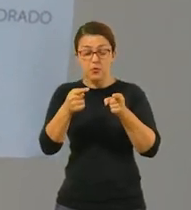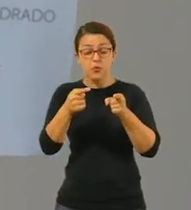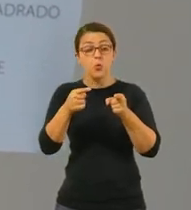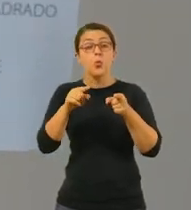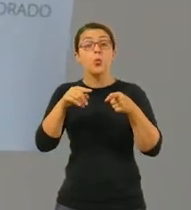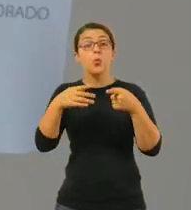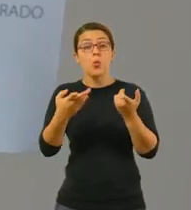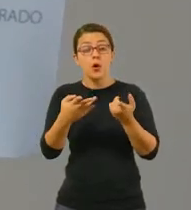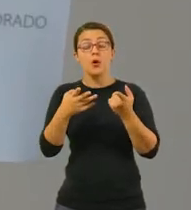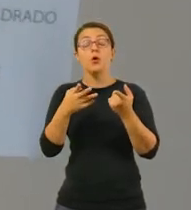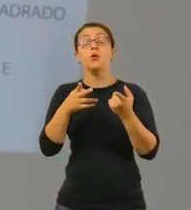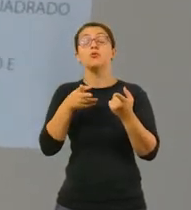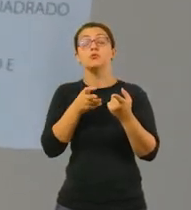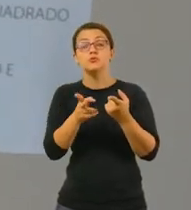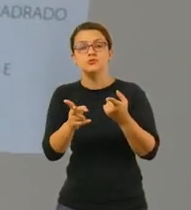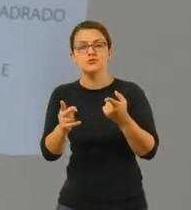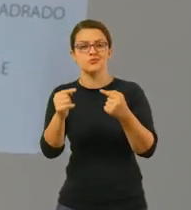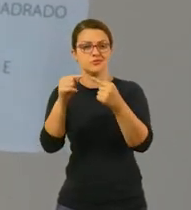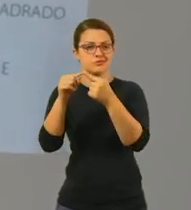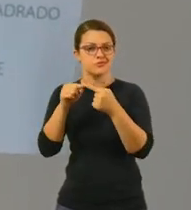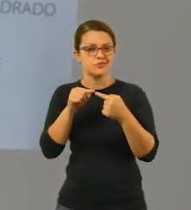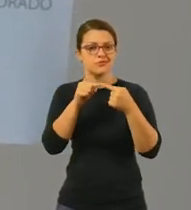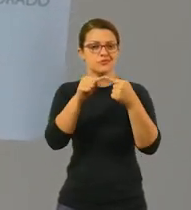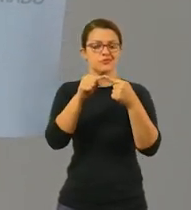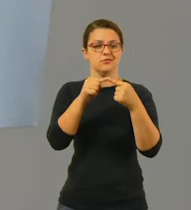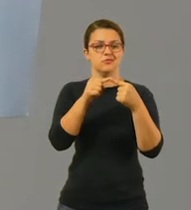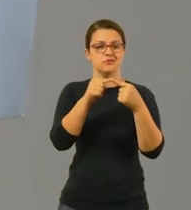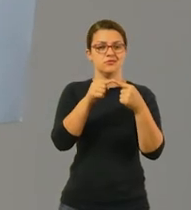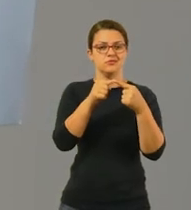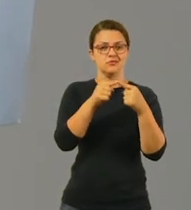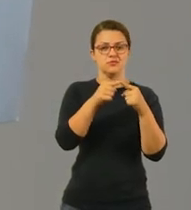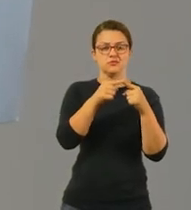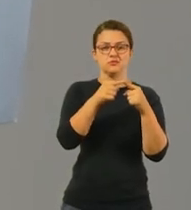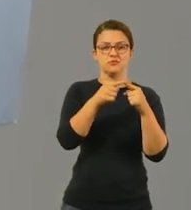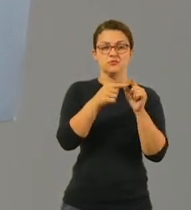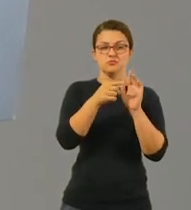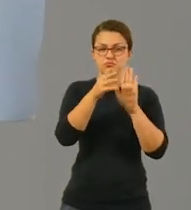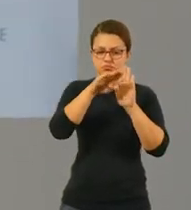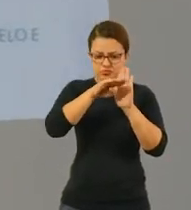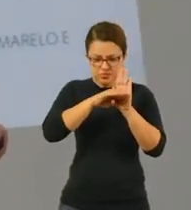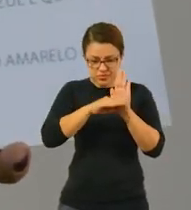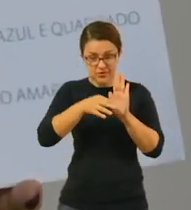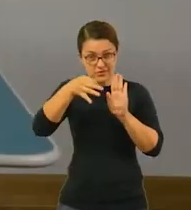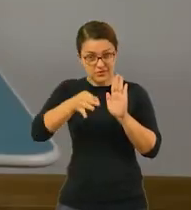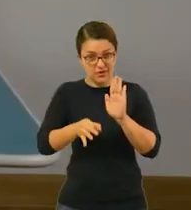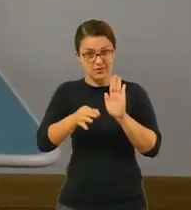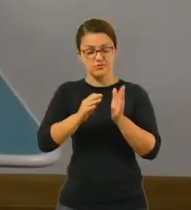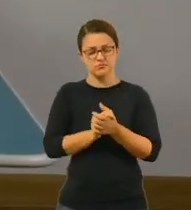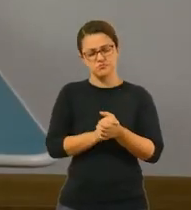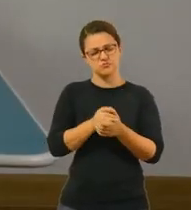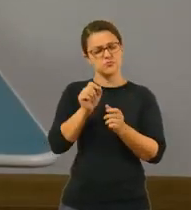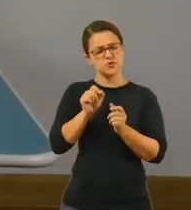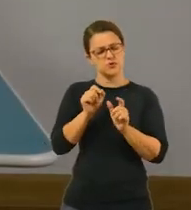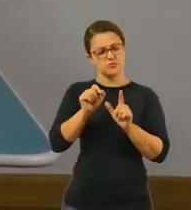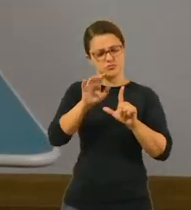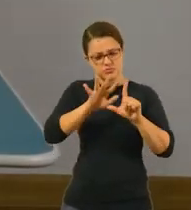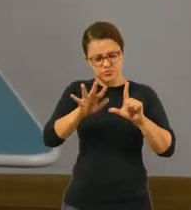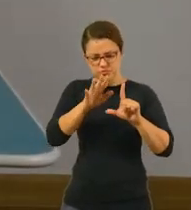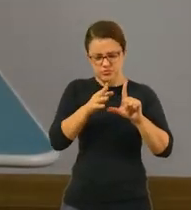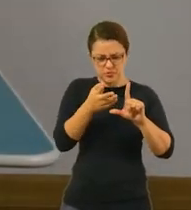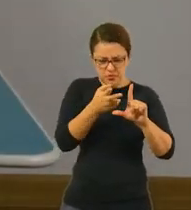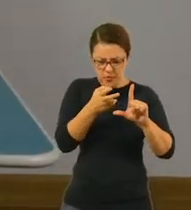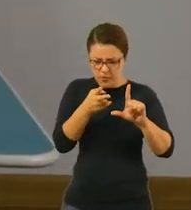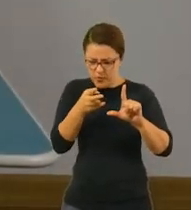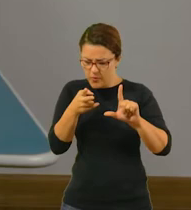alternativa que indica a continuação da sequência e sua descrição correta. Então a criança vai observar